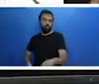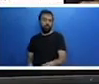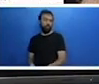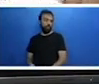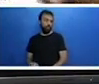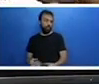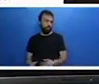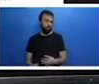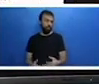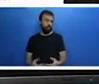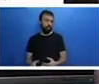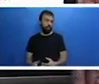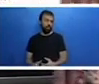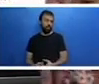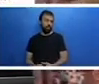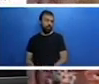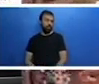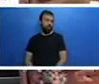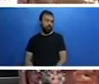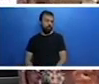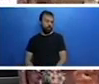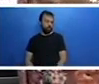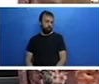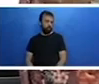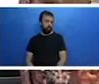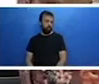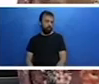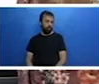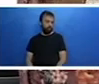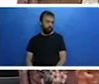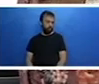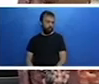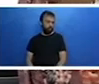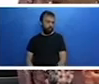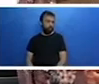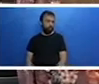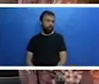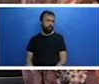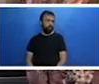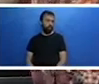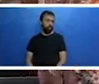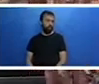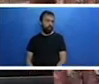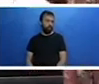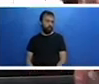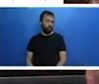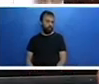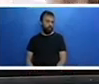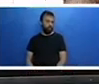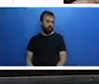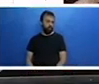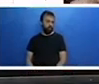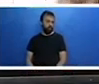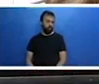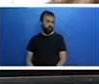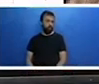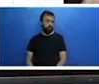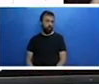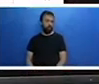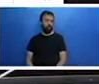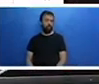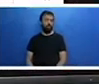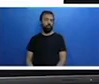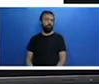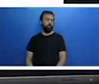entendeu? Então, sempre que se aproximou, tem que fazer a captura, ou para a direita ou para a esquerda. Lembrando que sempre é feita na diagonal, nas